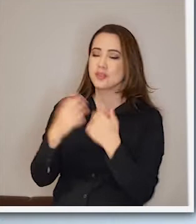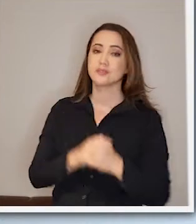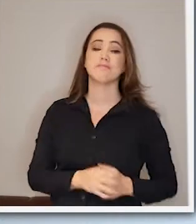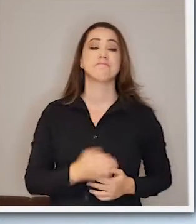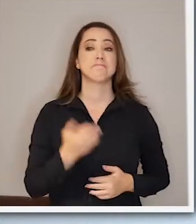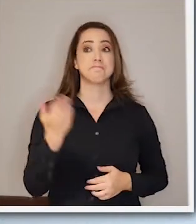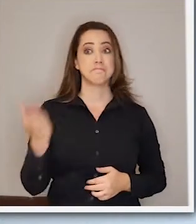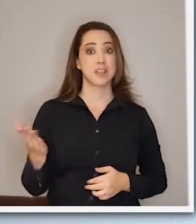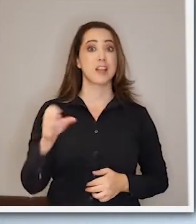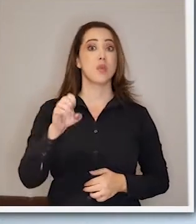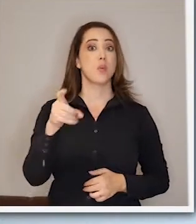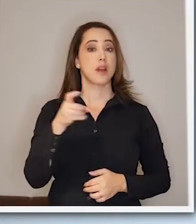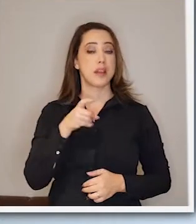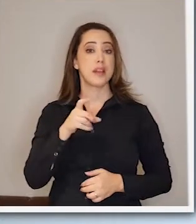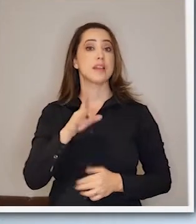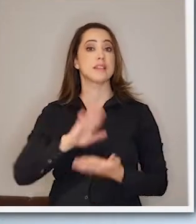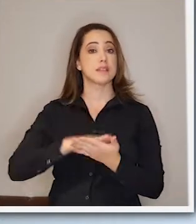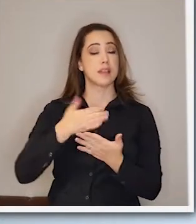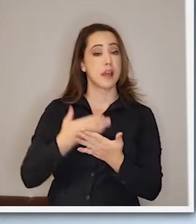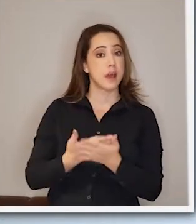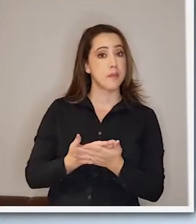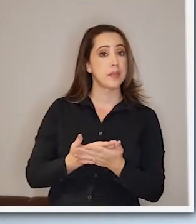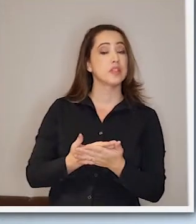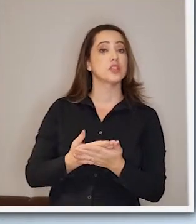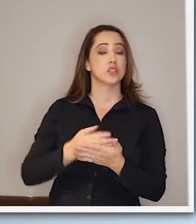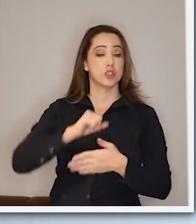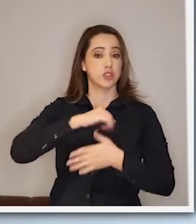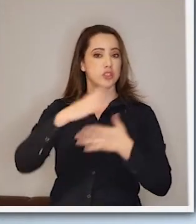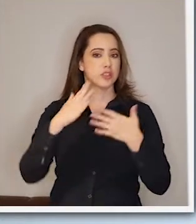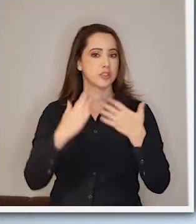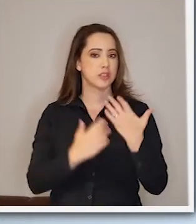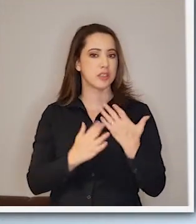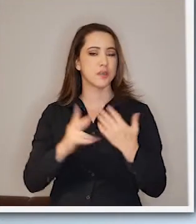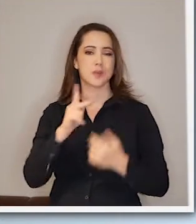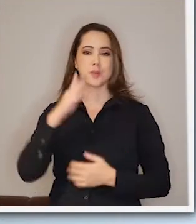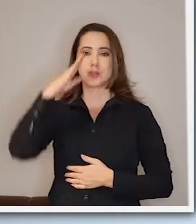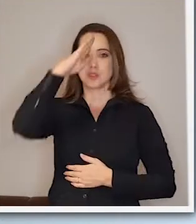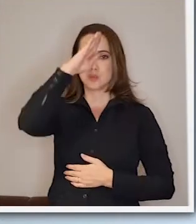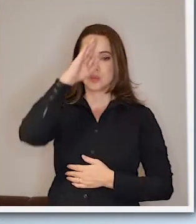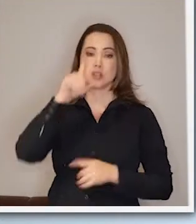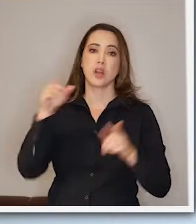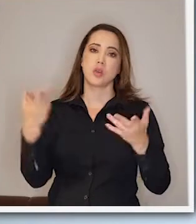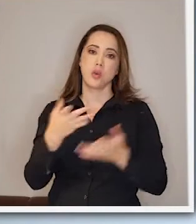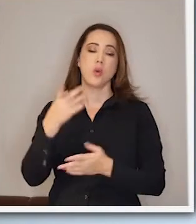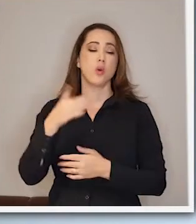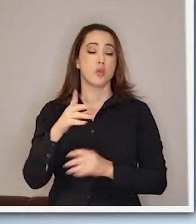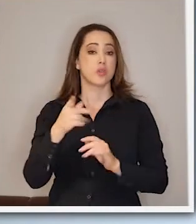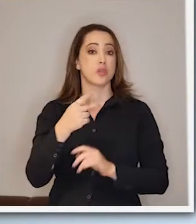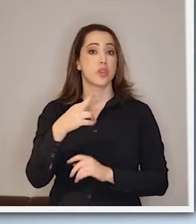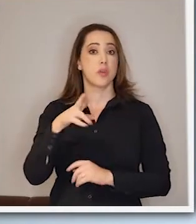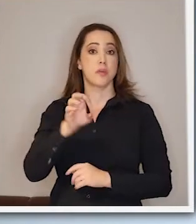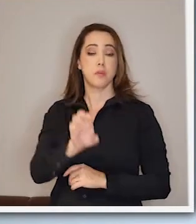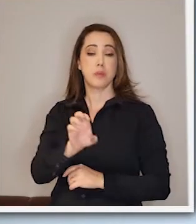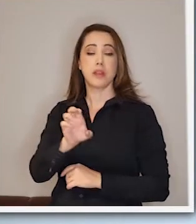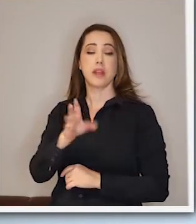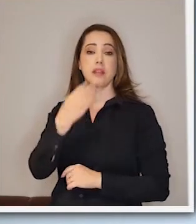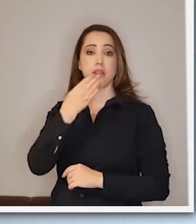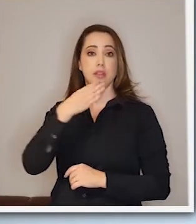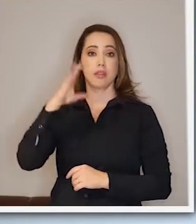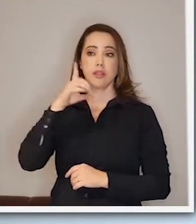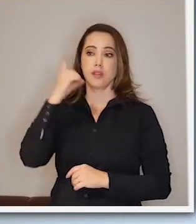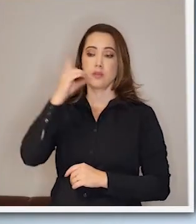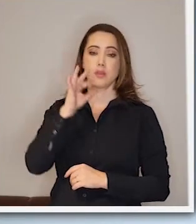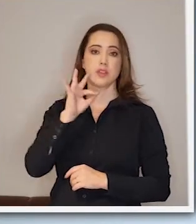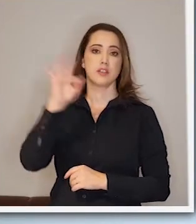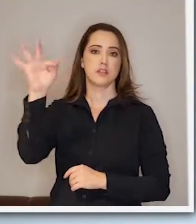Ex-intérprete de Libras do presidente Jair Bolsonaro, pré-candidato a deputado federal pelo Distrito Federal, mestre em educação, o homem